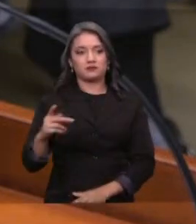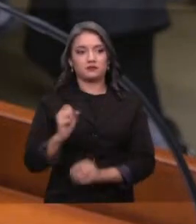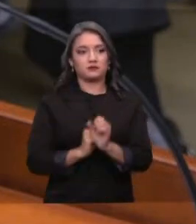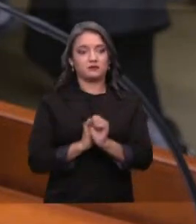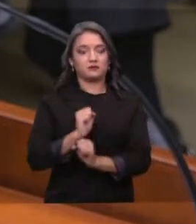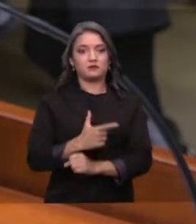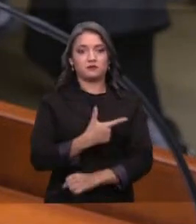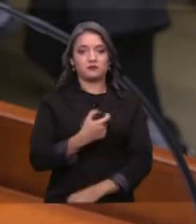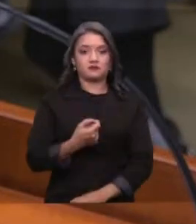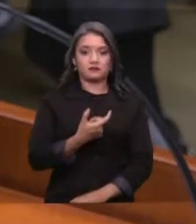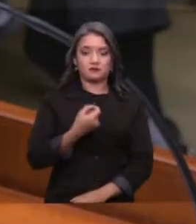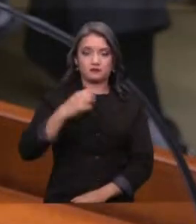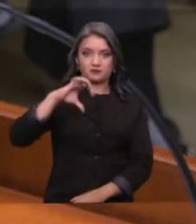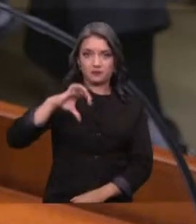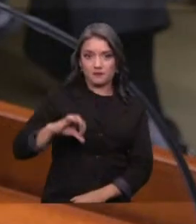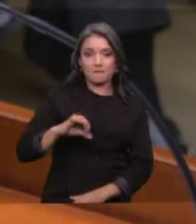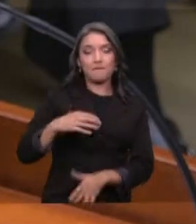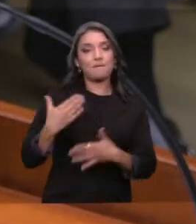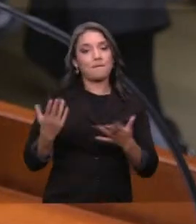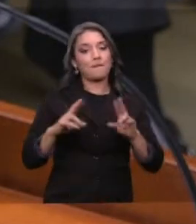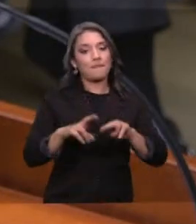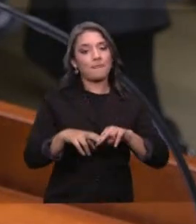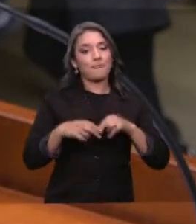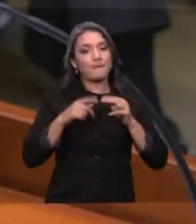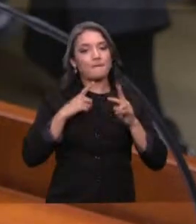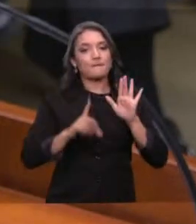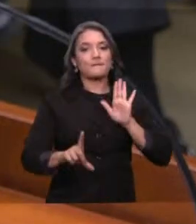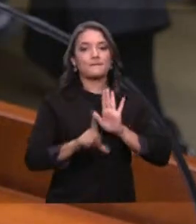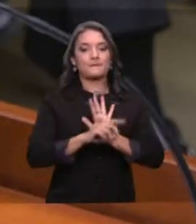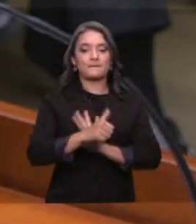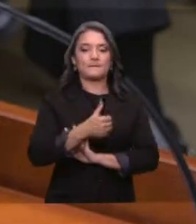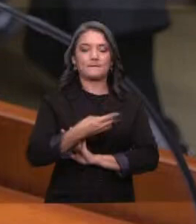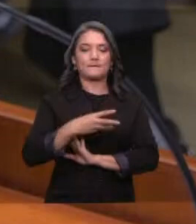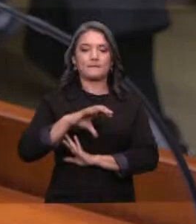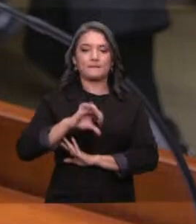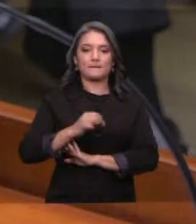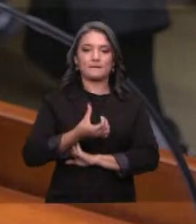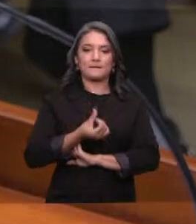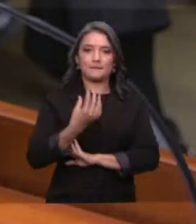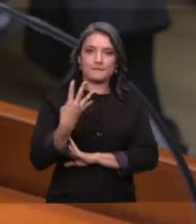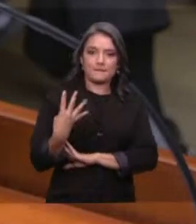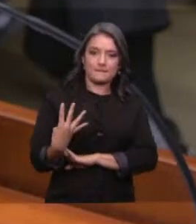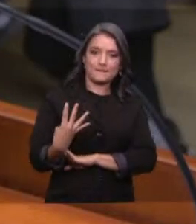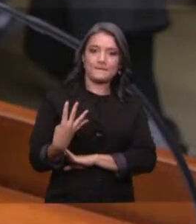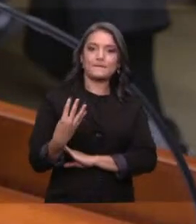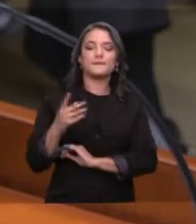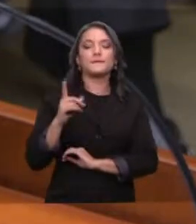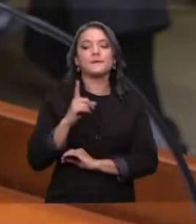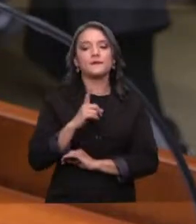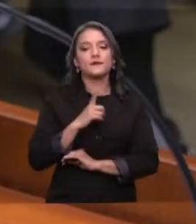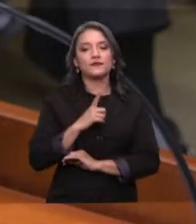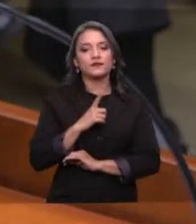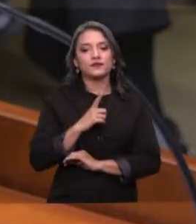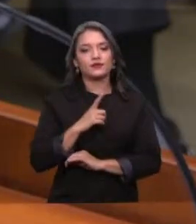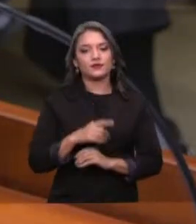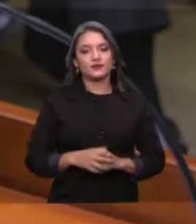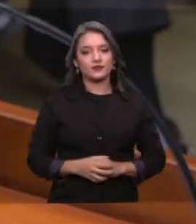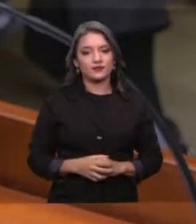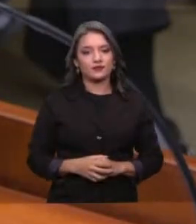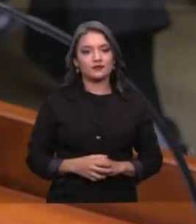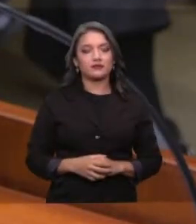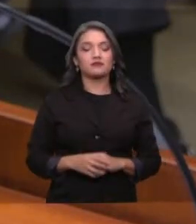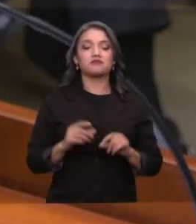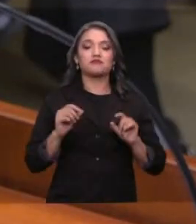nesse contexto que o modelo do juiz das garantias, estabelecido pela Lei 3.964, procura, então, estabelecer, em